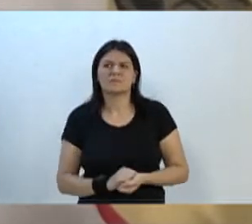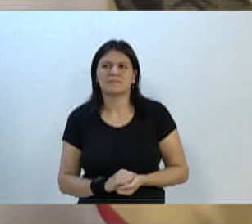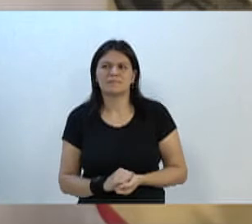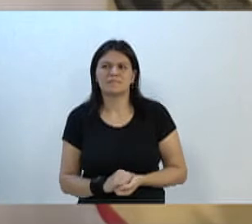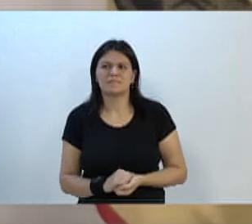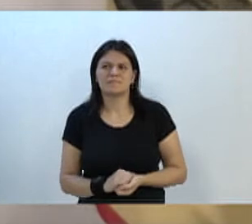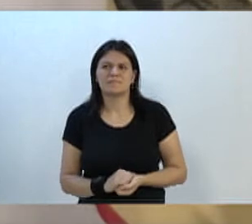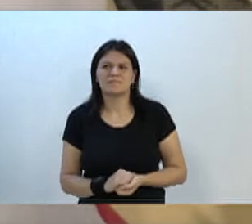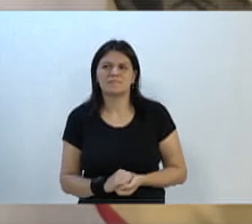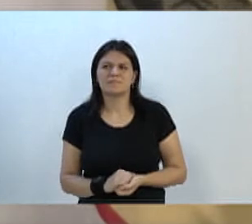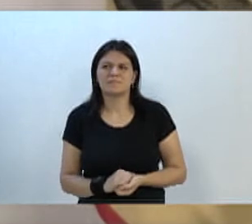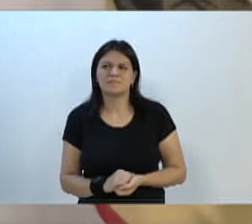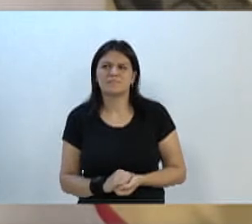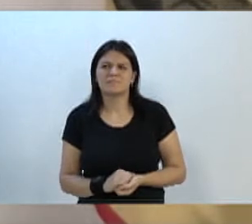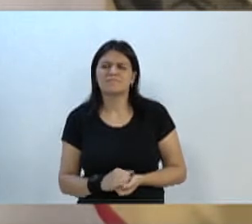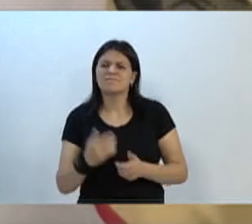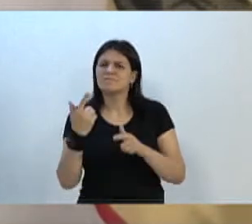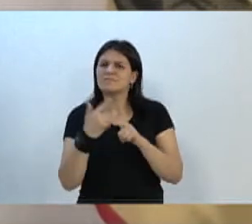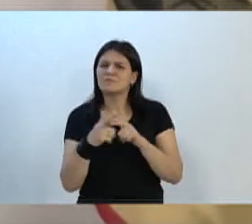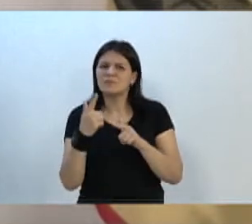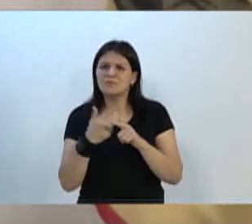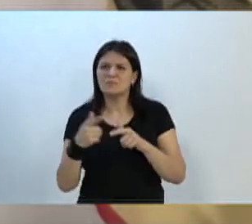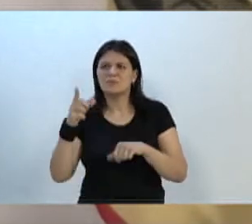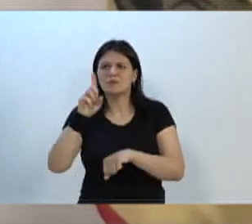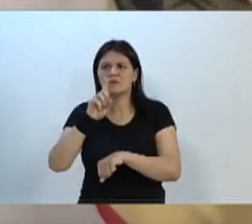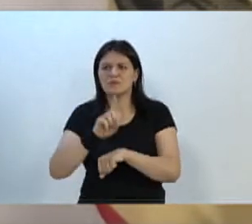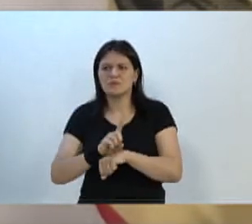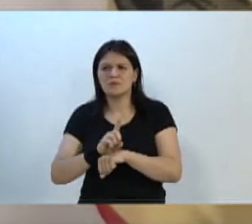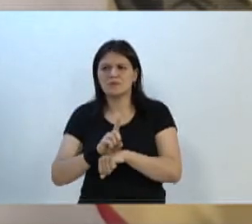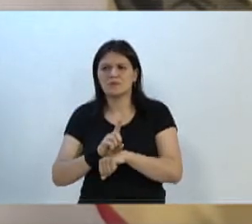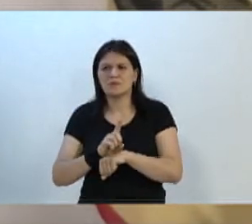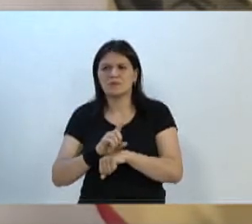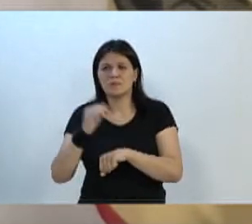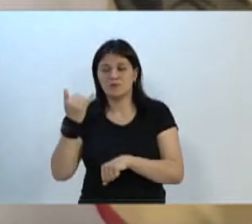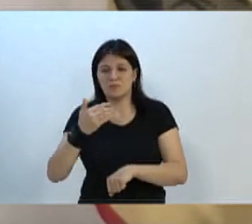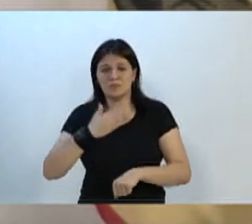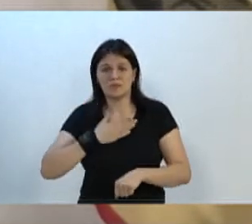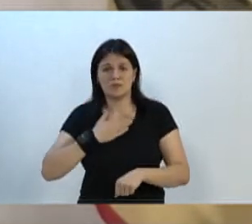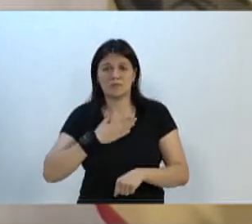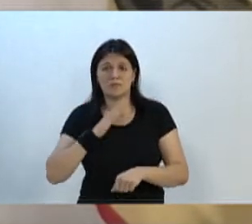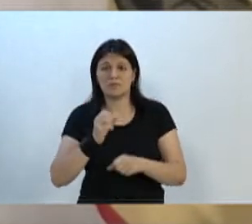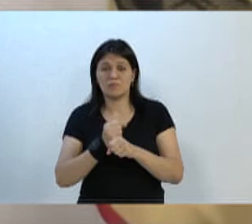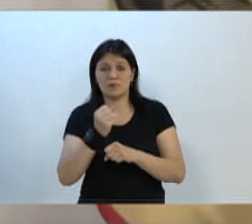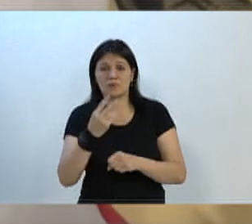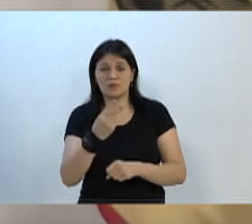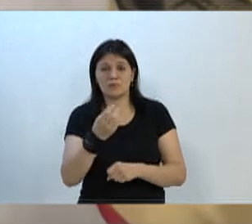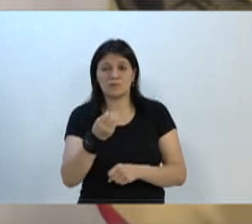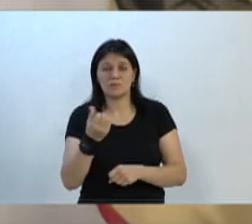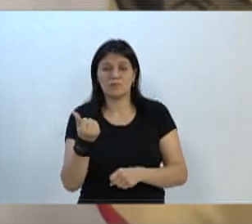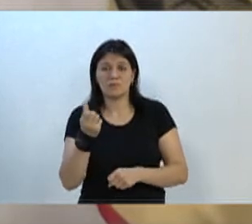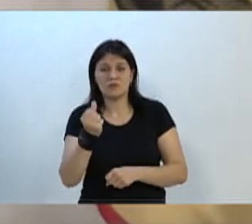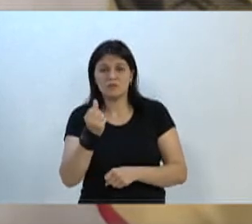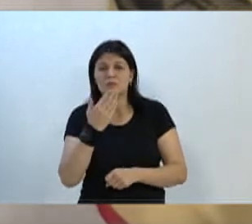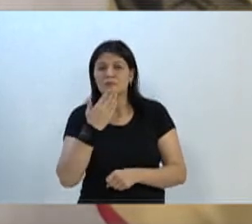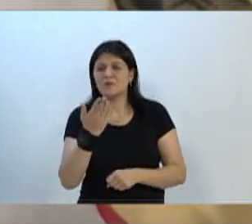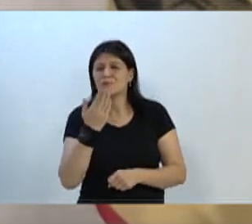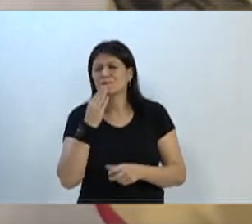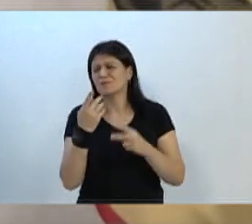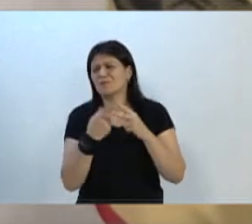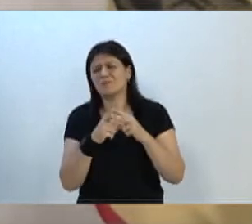eu isso é um problemas que que a diretora passou para mim que ela tá desde 2016 pedindo um conserto de telhado